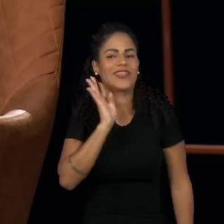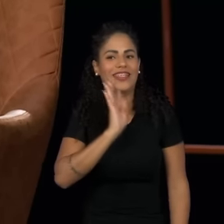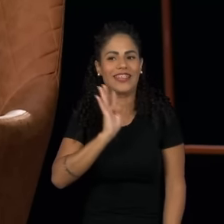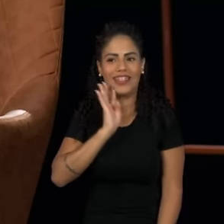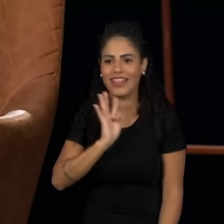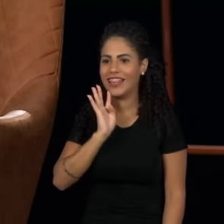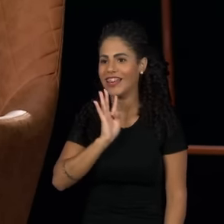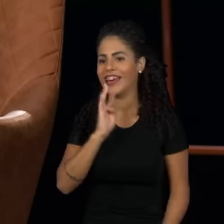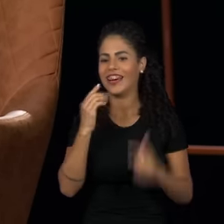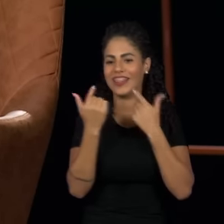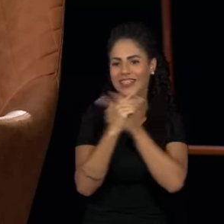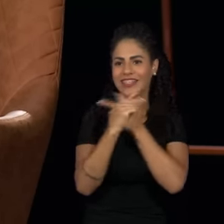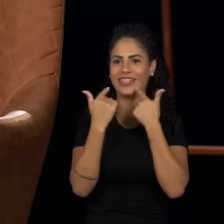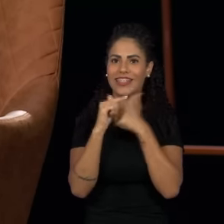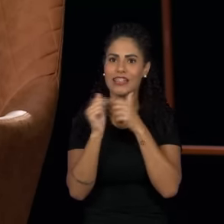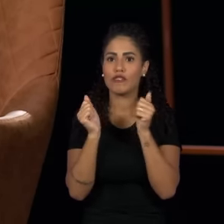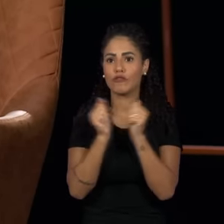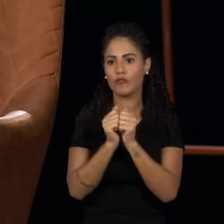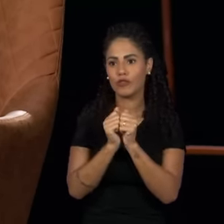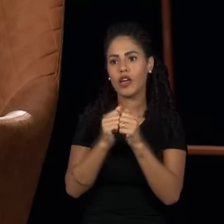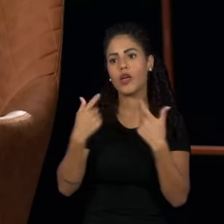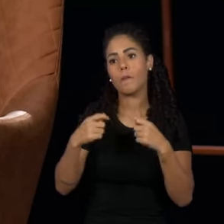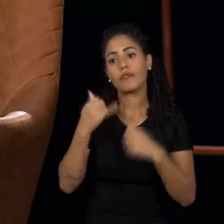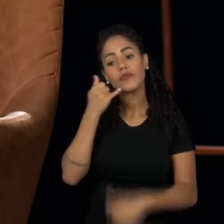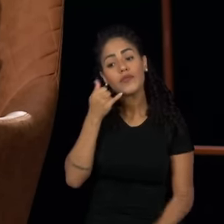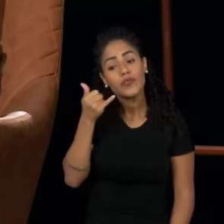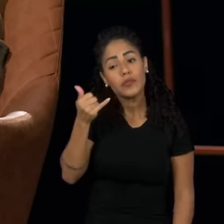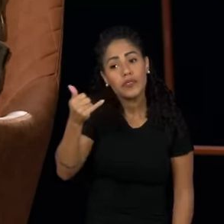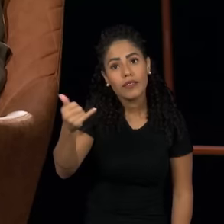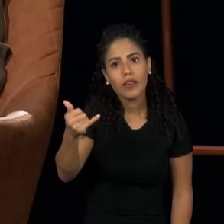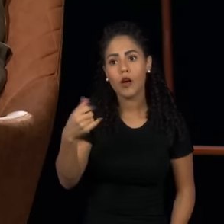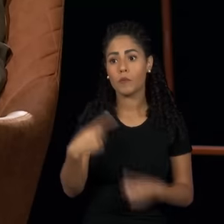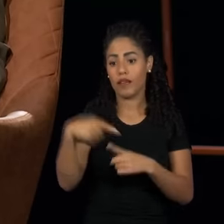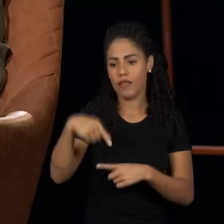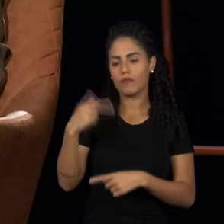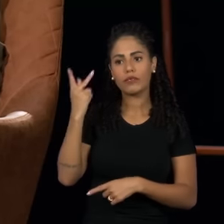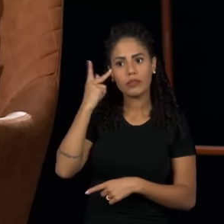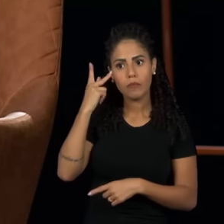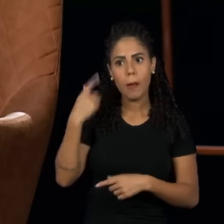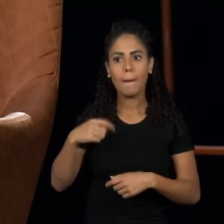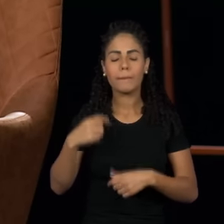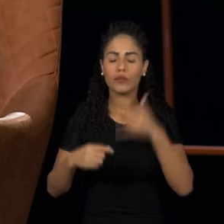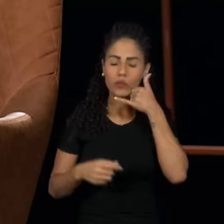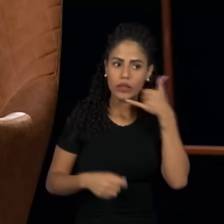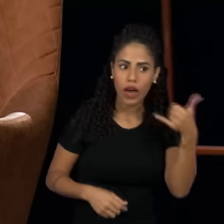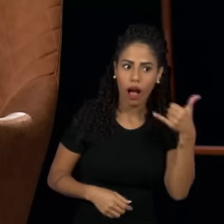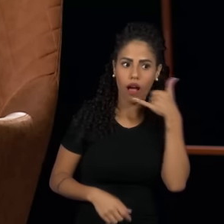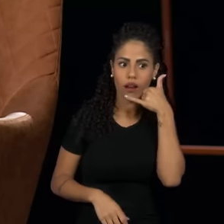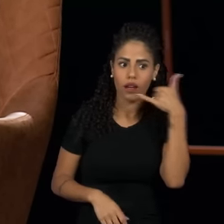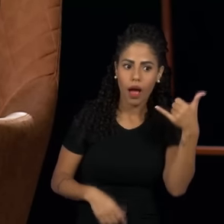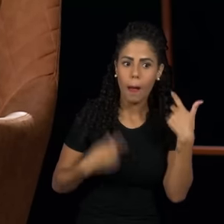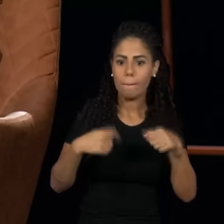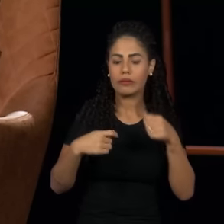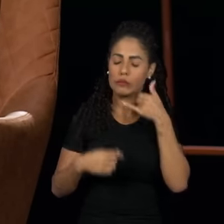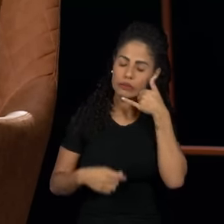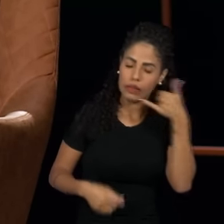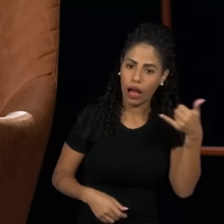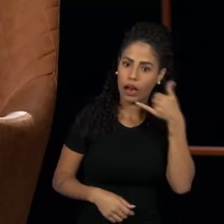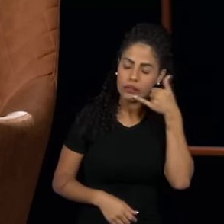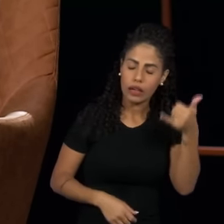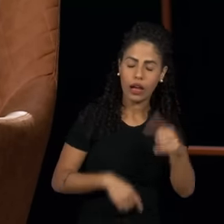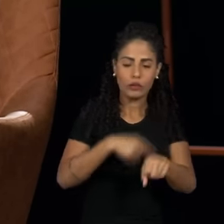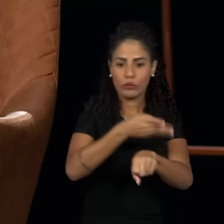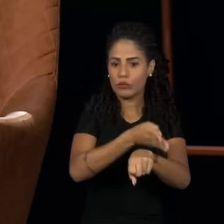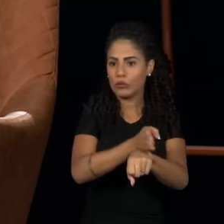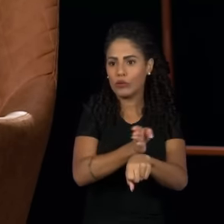Ríamos muito. Estou devendo um telefonema para o Petrin, porque eu estou aqui em São Paulo e toda hora eu falo, eu tenho que chamar o Petrin para vir ver a falecida. E acabou que eu... Ainda